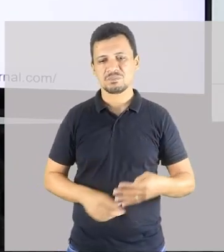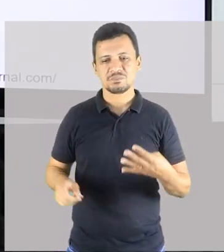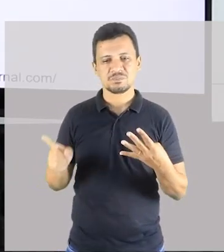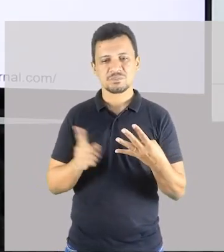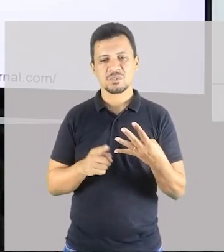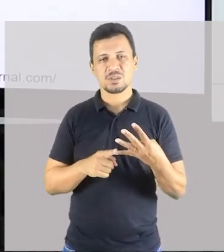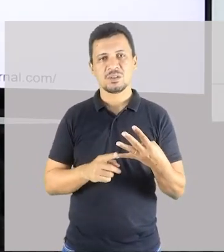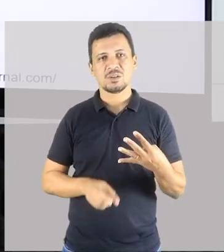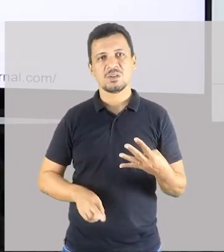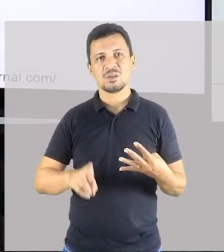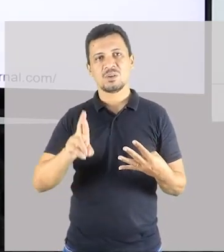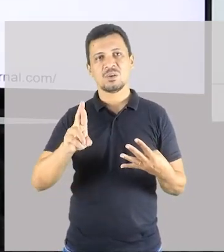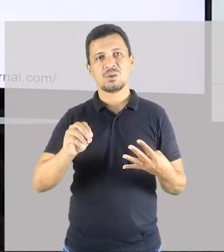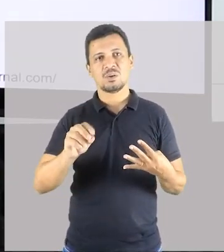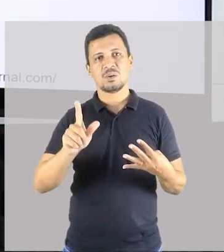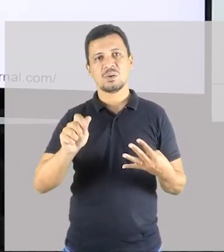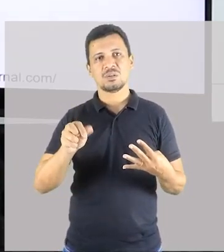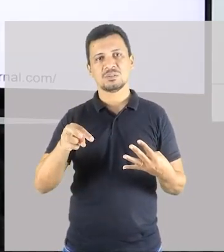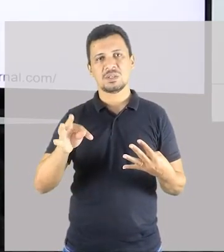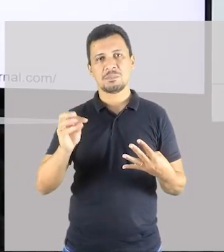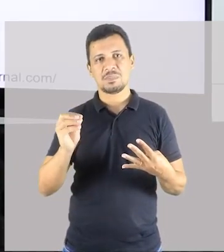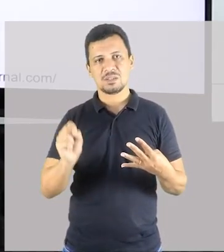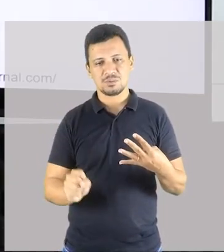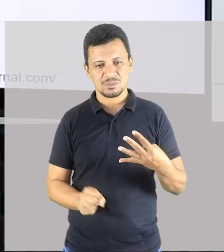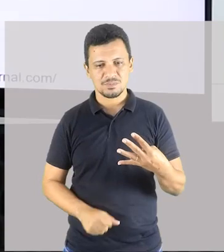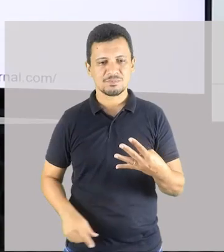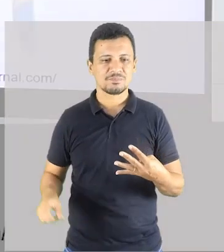ter os rolamentos, tá bom?